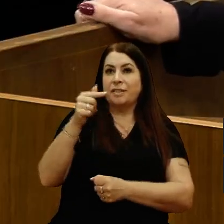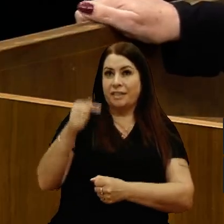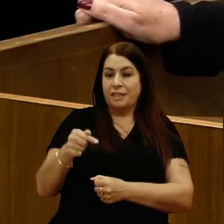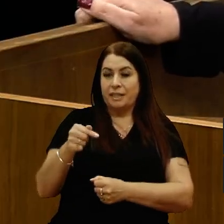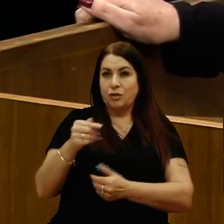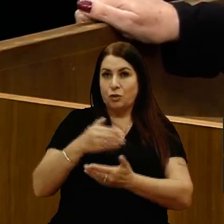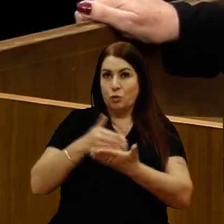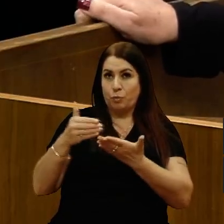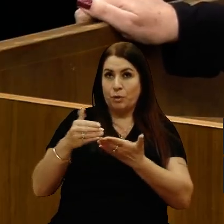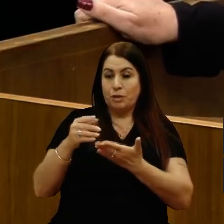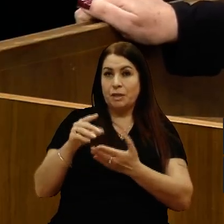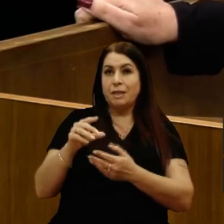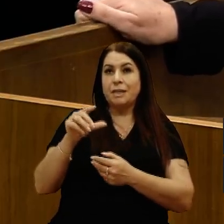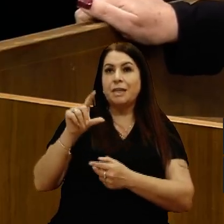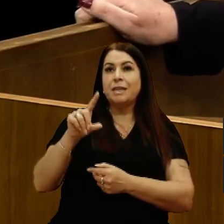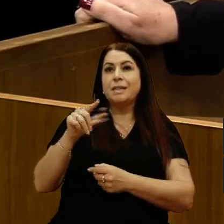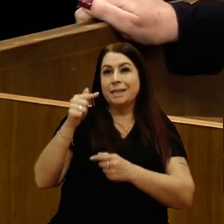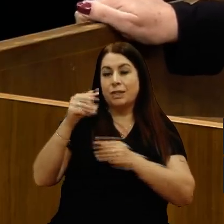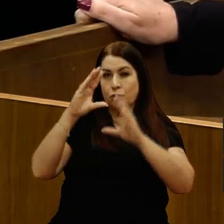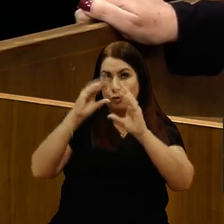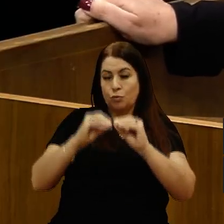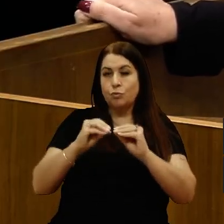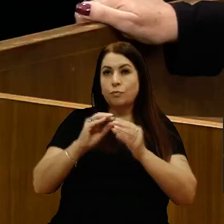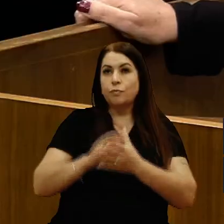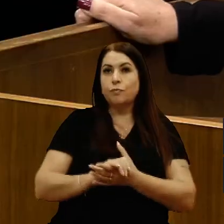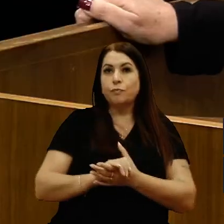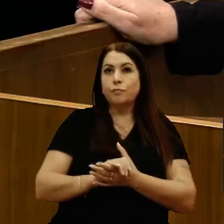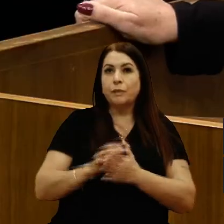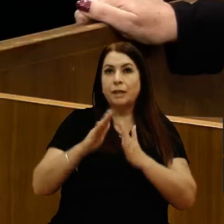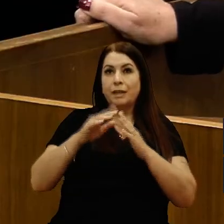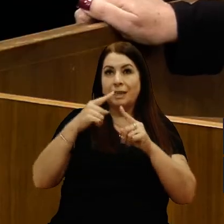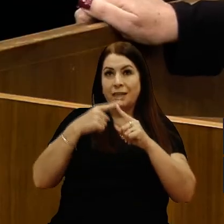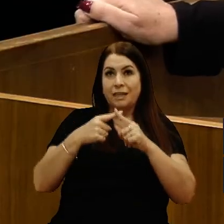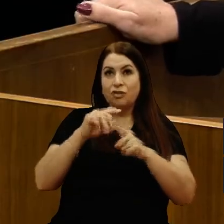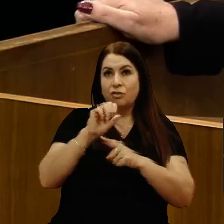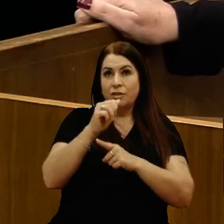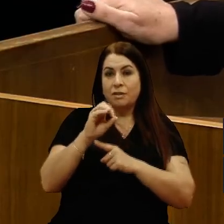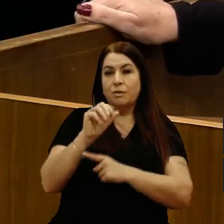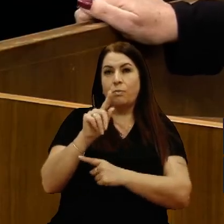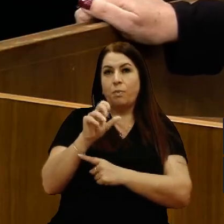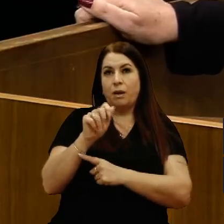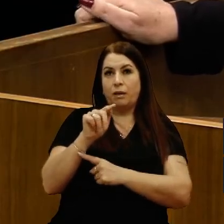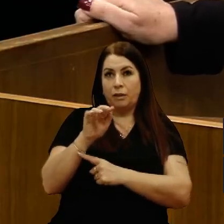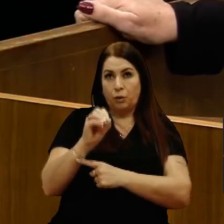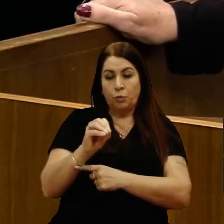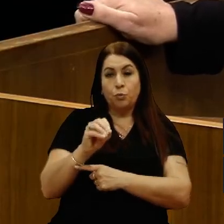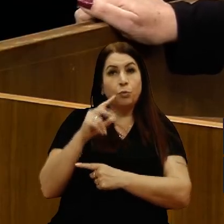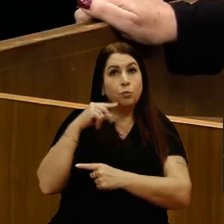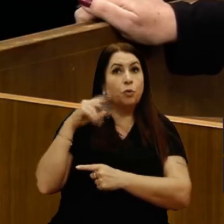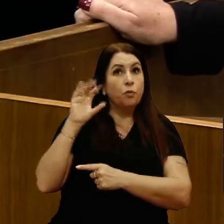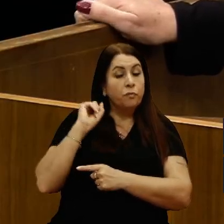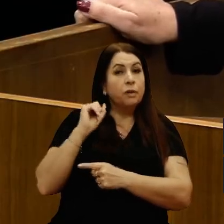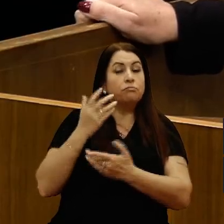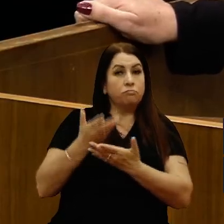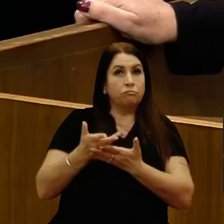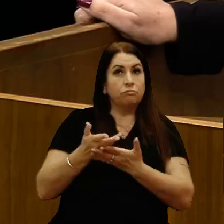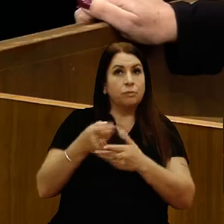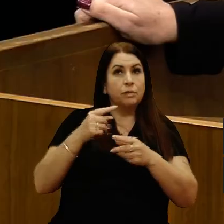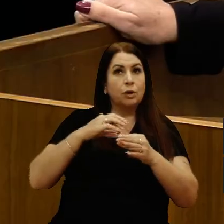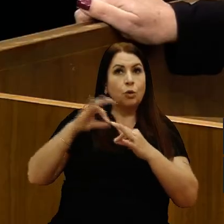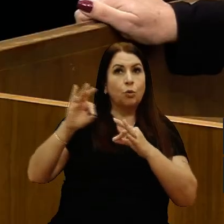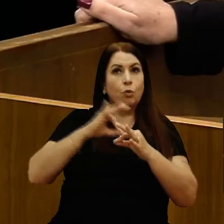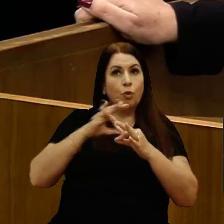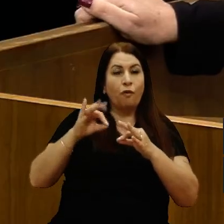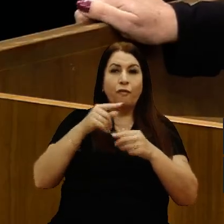a partir das 19 horas, na Igreja de São Pelegrino, ouvir a orquestra